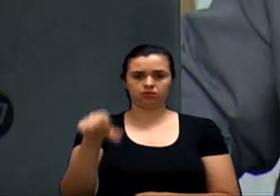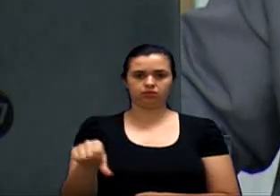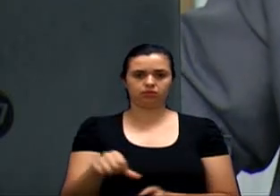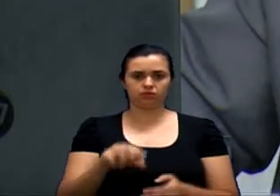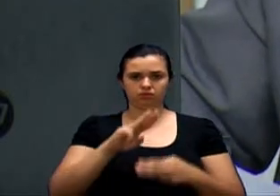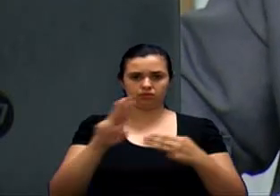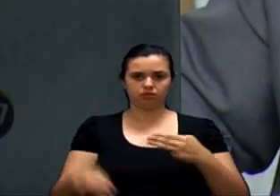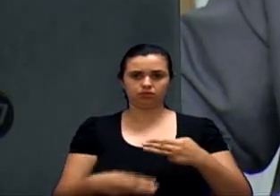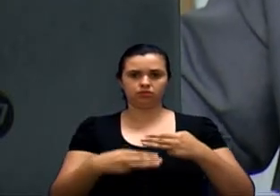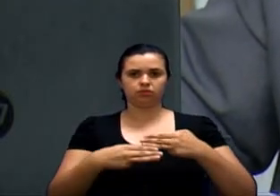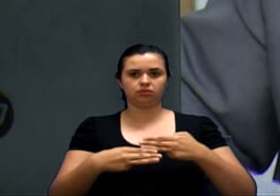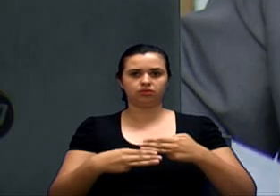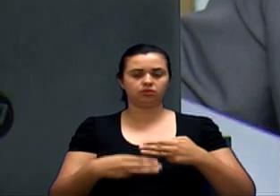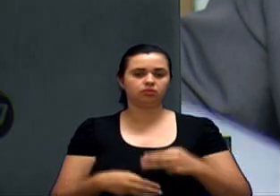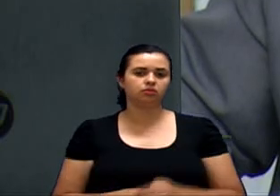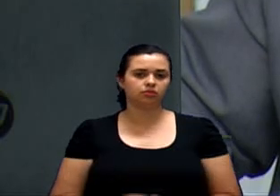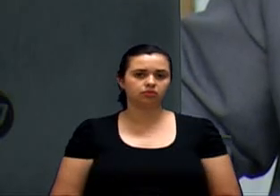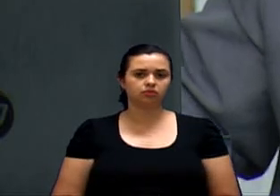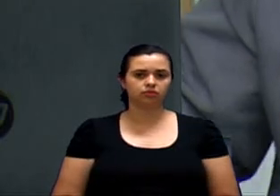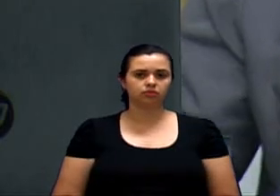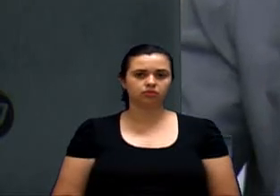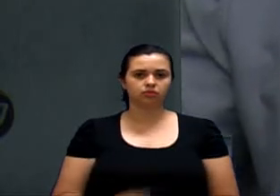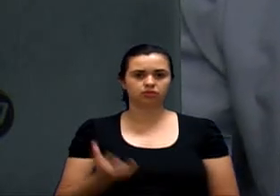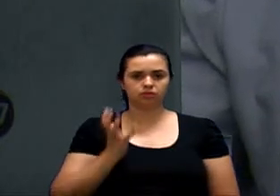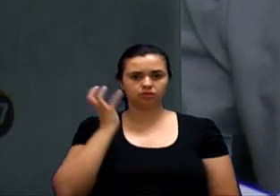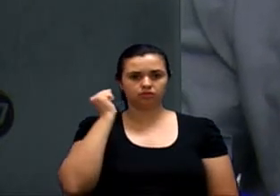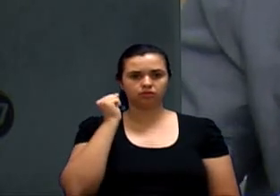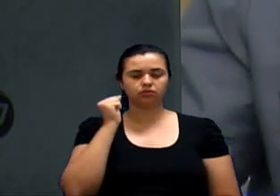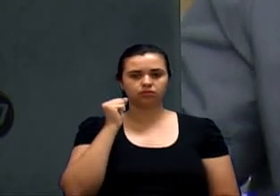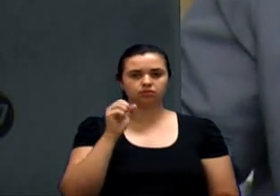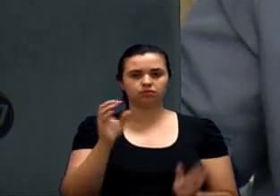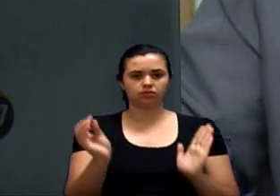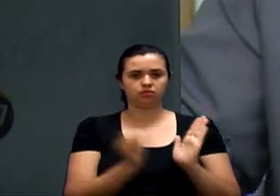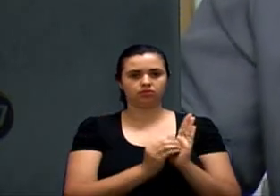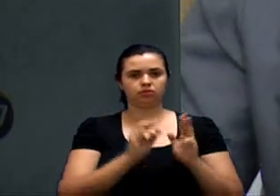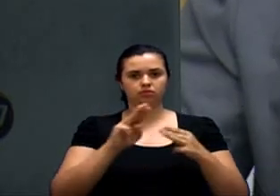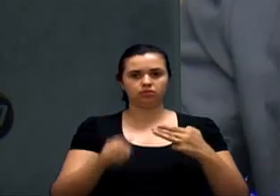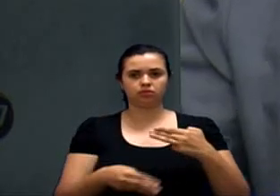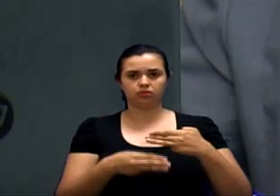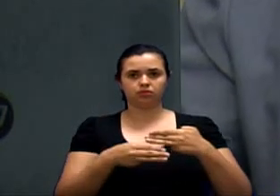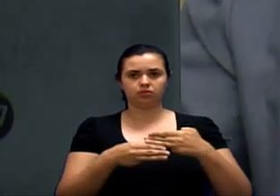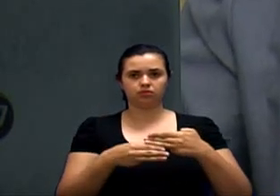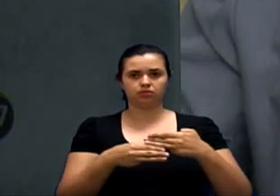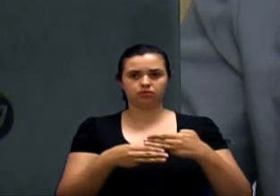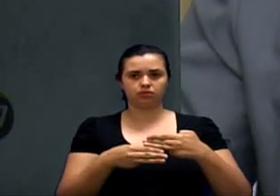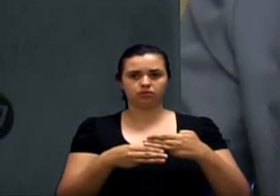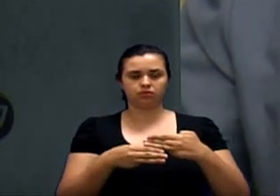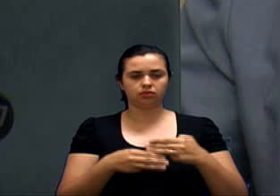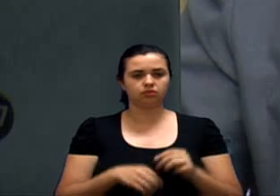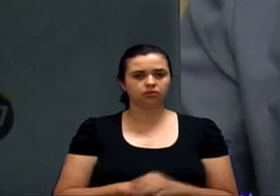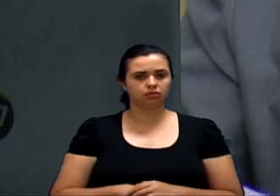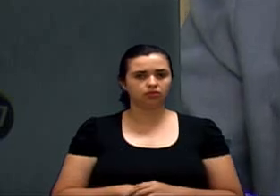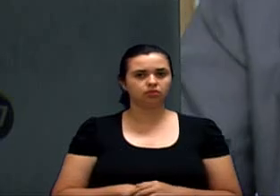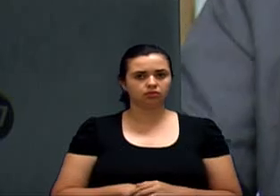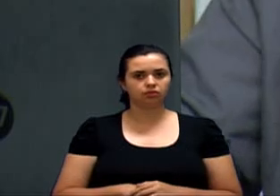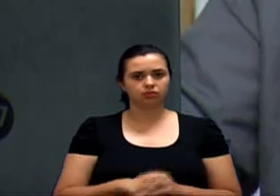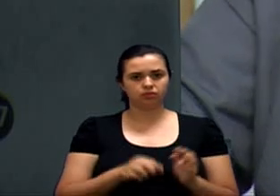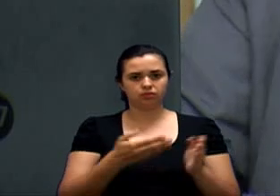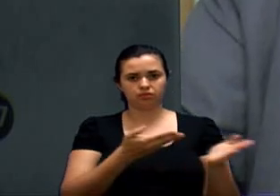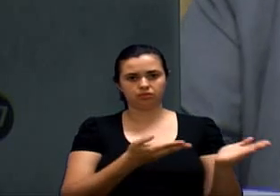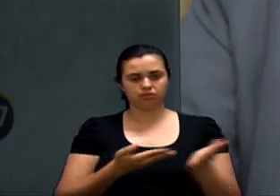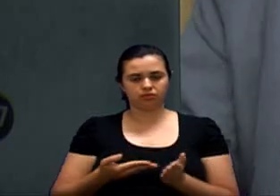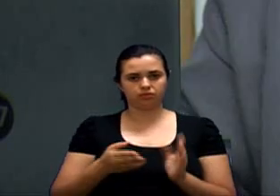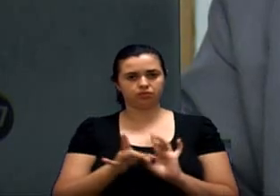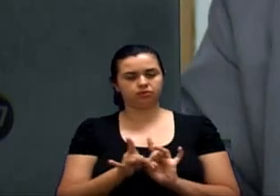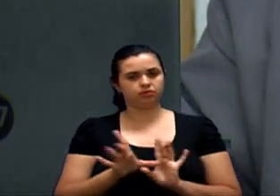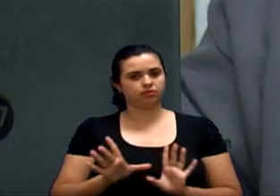da a Fernanda colocou uma emenda também, tá? Estou recebendo, nós já pedi para fazer o parecer. Mas Vossa Excelência tem a palavra. Peço a palavra,